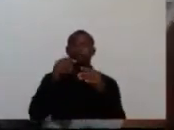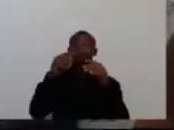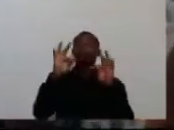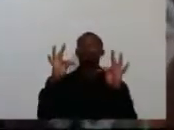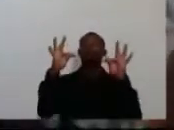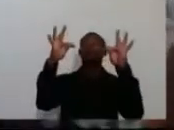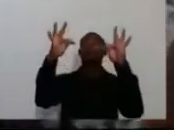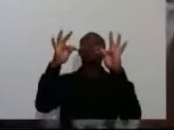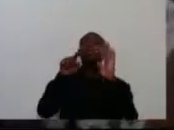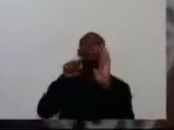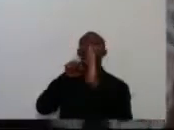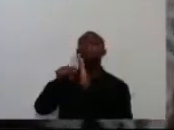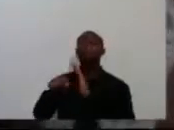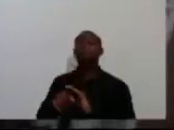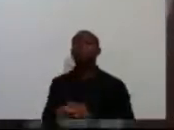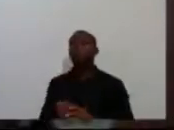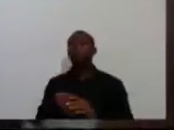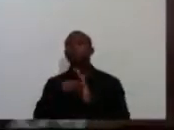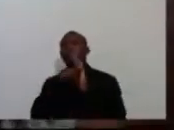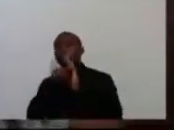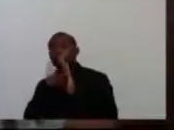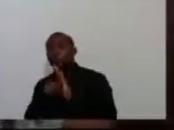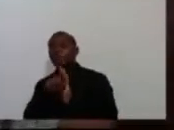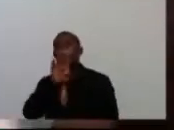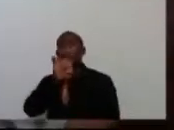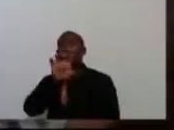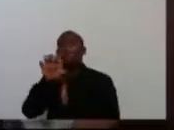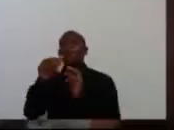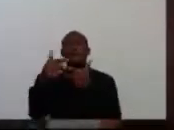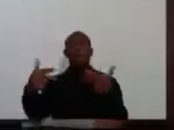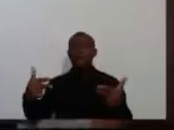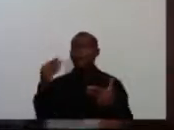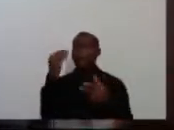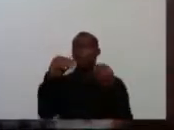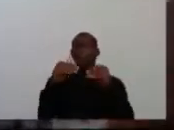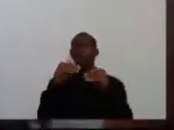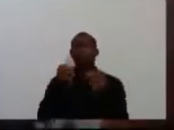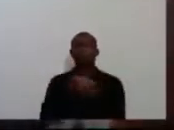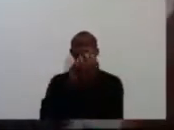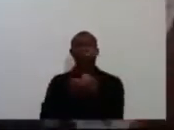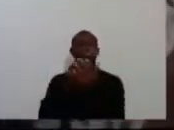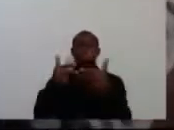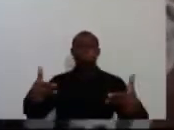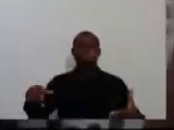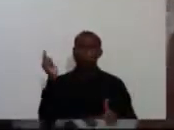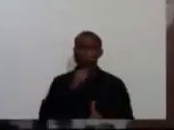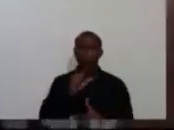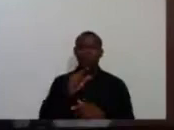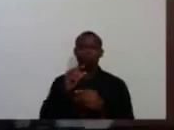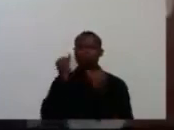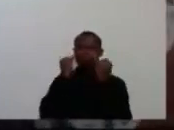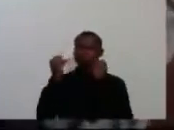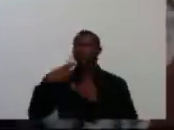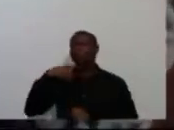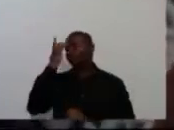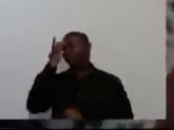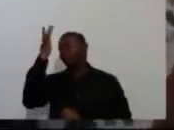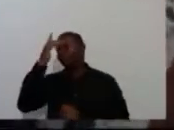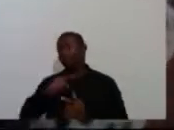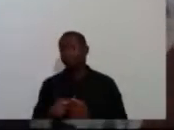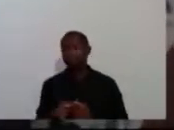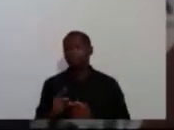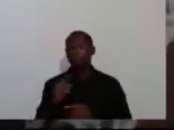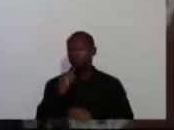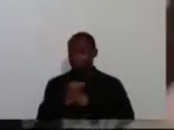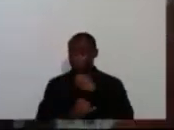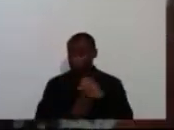seu comportamento nas redes, a internet já mostra quem é você. Ó, você é uma pessoa que gosta de bebê. Ou então você está ali na